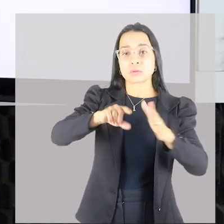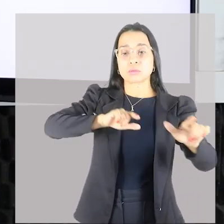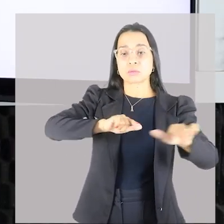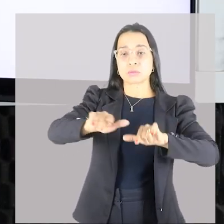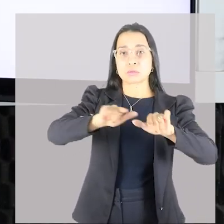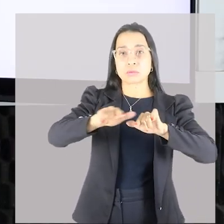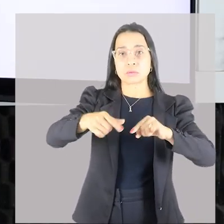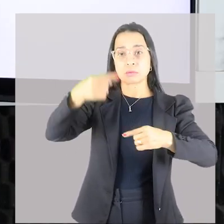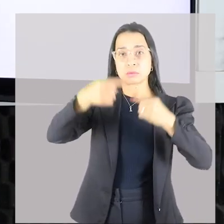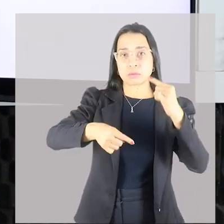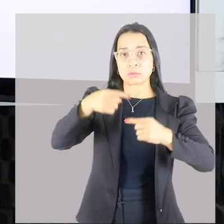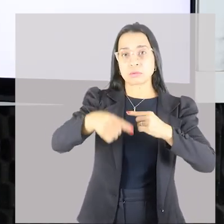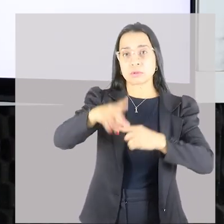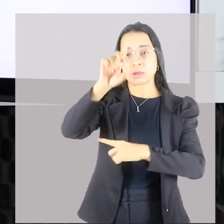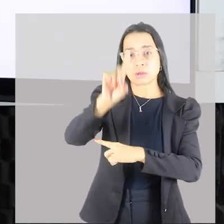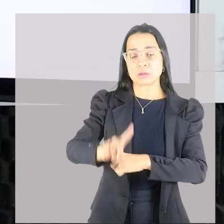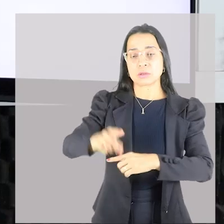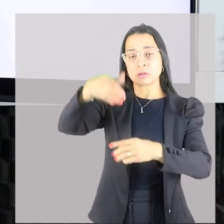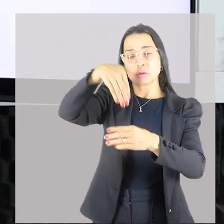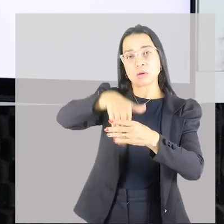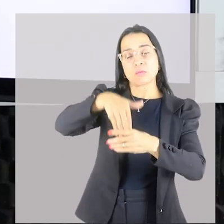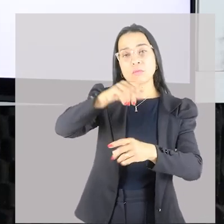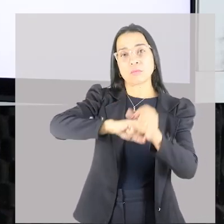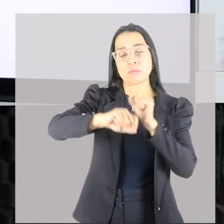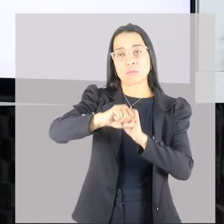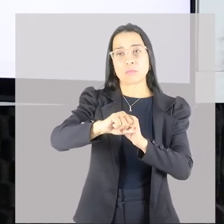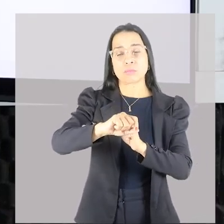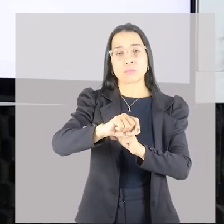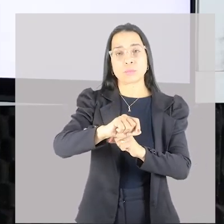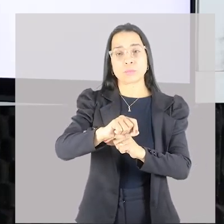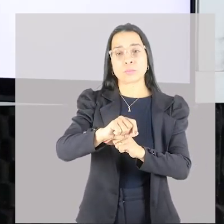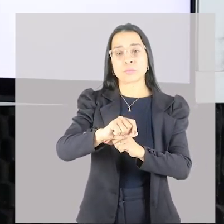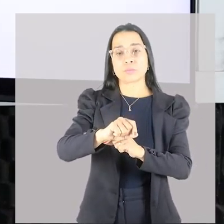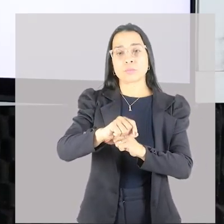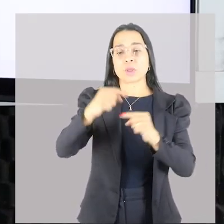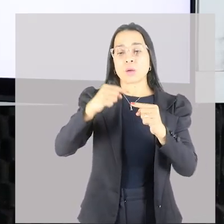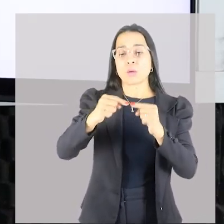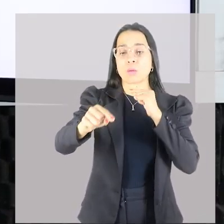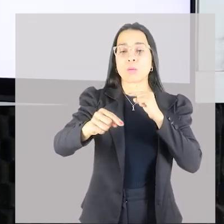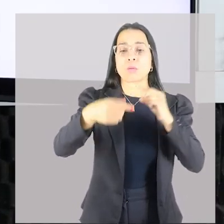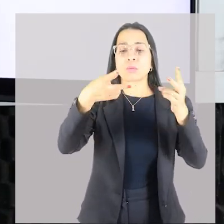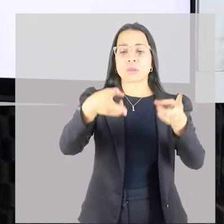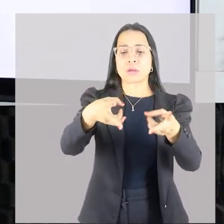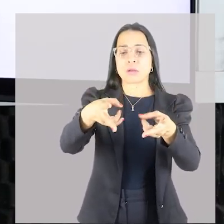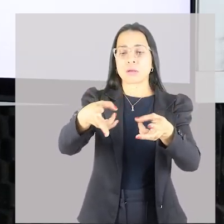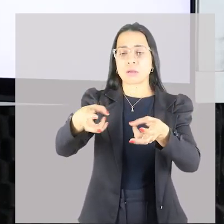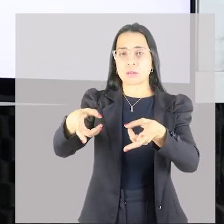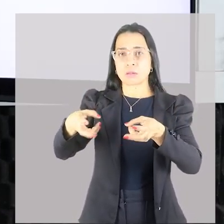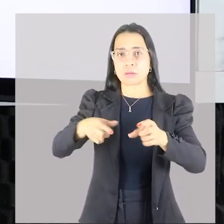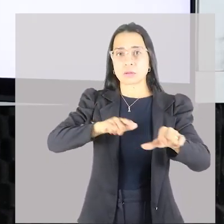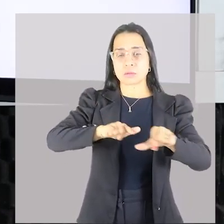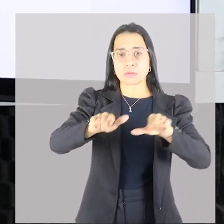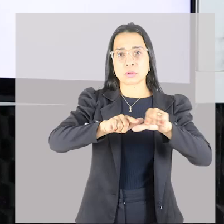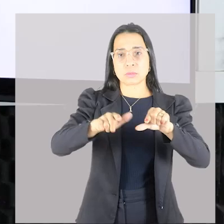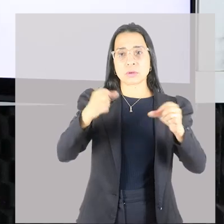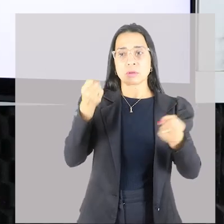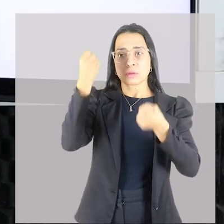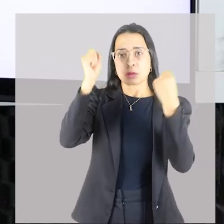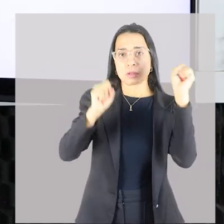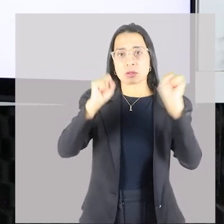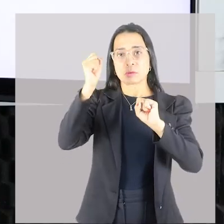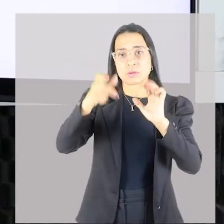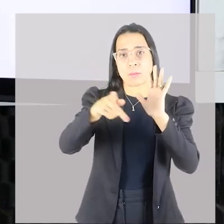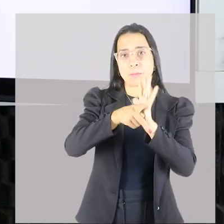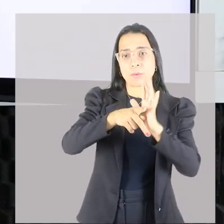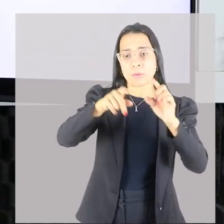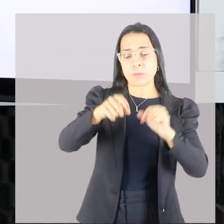políticas. Direito ao voto, contra a exploração do trabalho ali nas fábricas inglesas também. Então